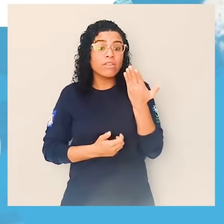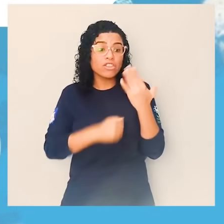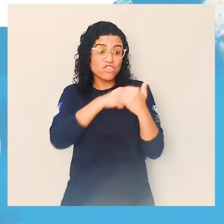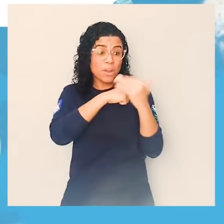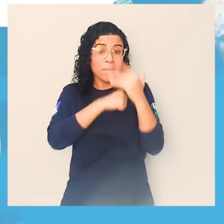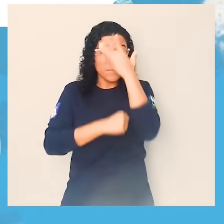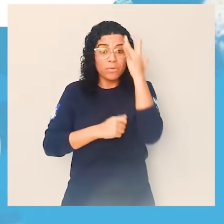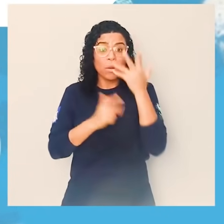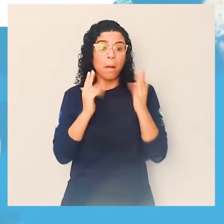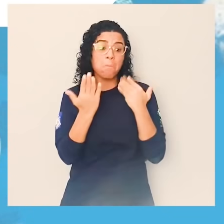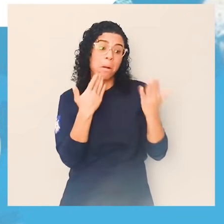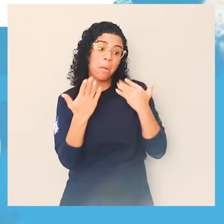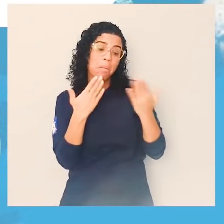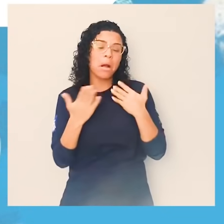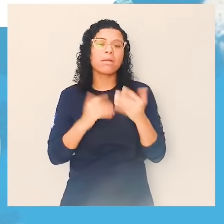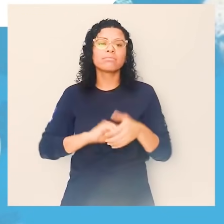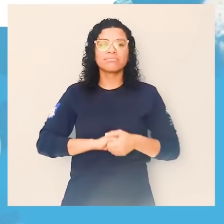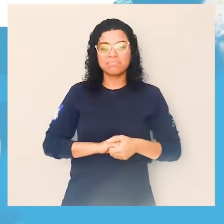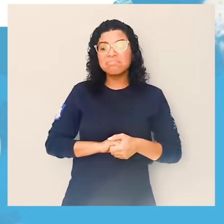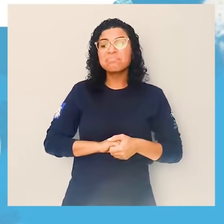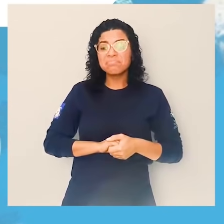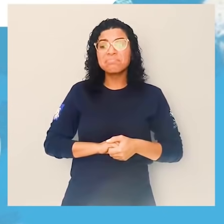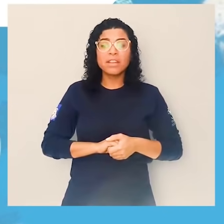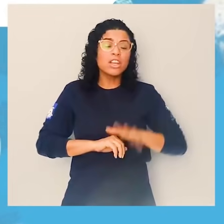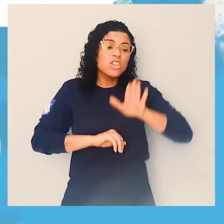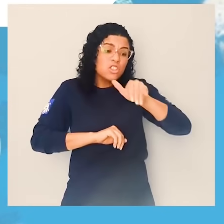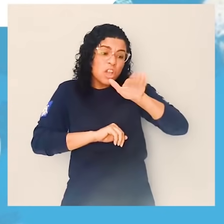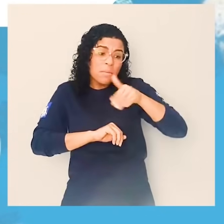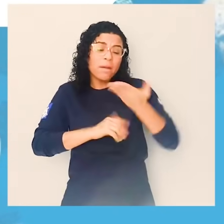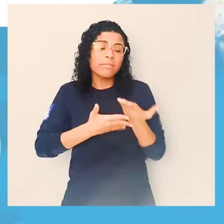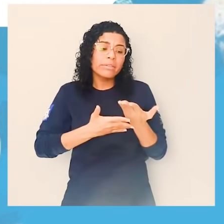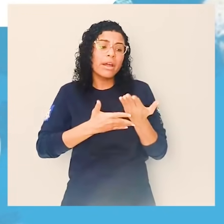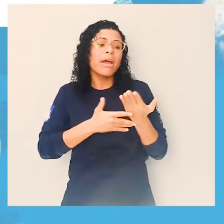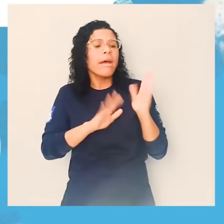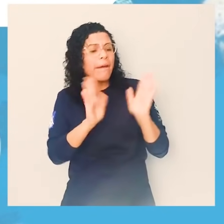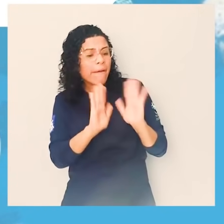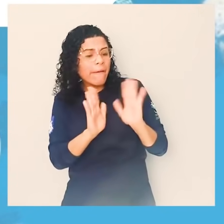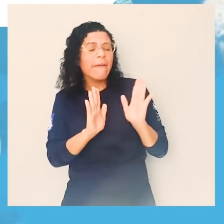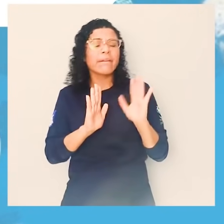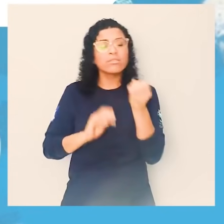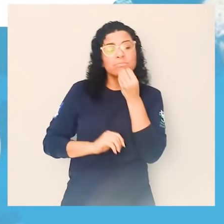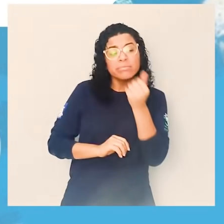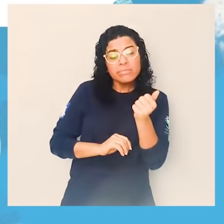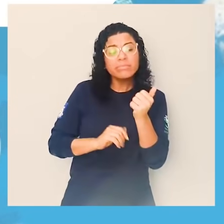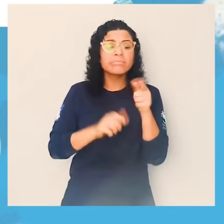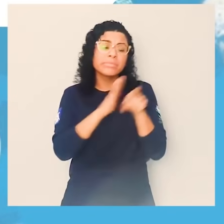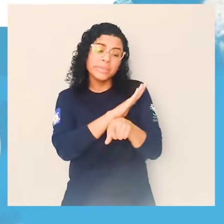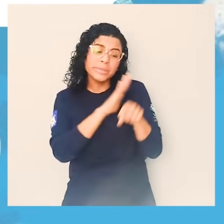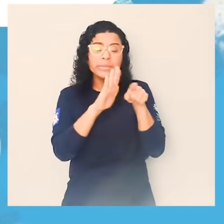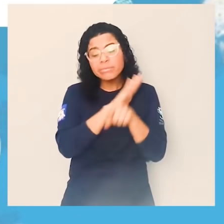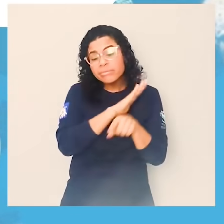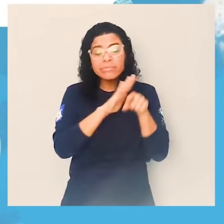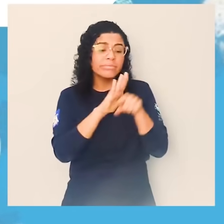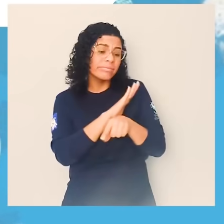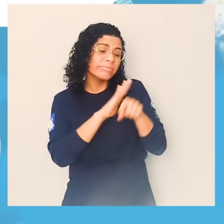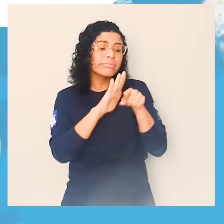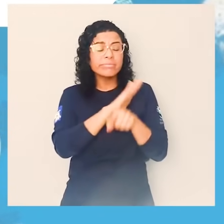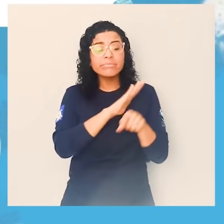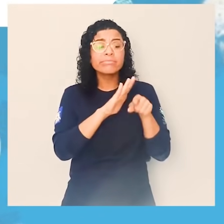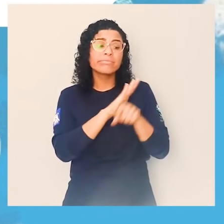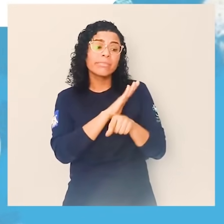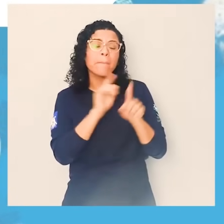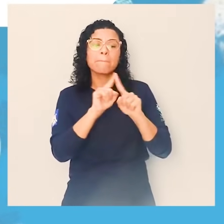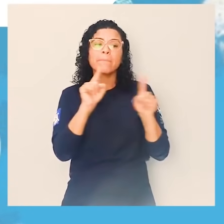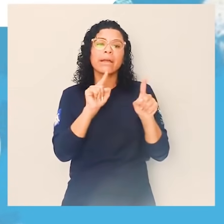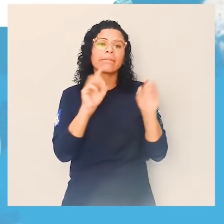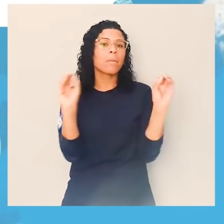pessoas a conversarem com ele. Vinha assim, com quem não quer nada, e puxava a conversa. Perguntava uma coisa